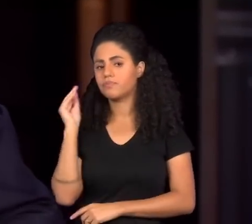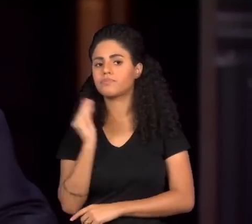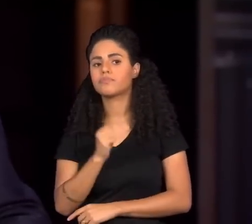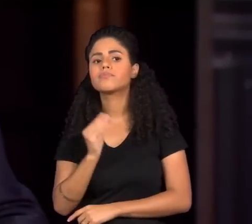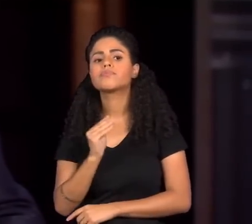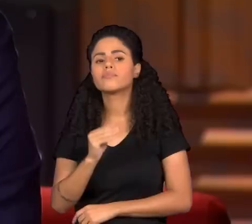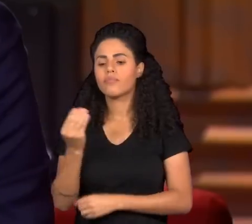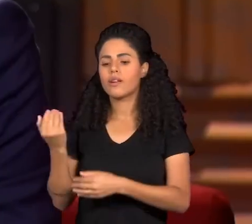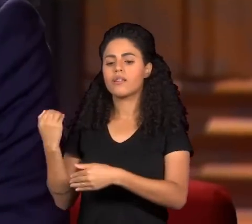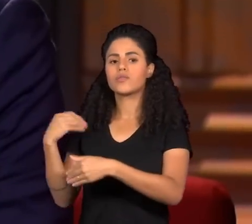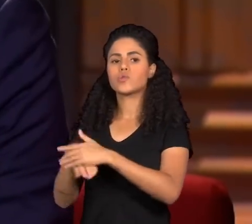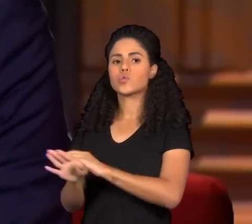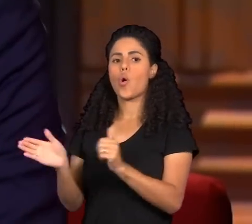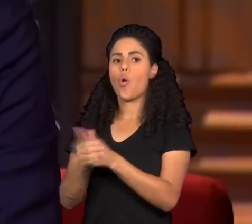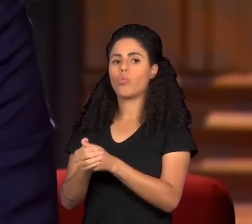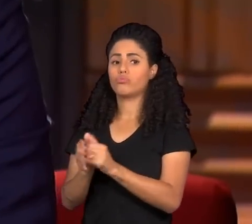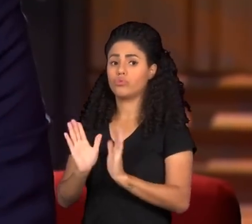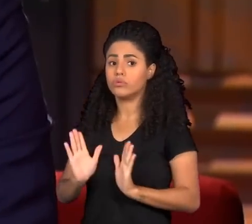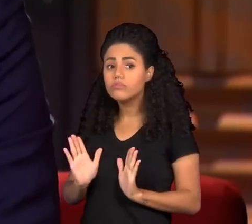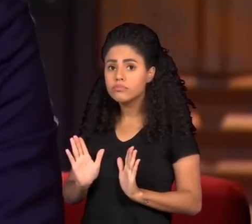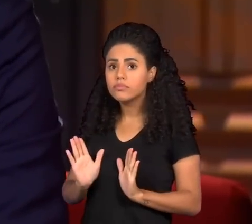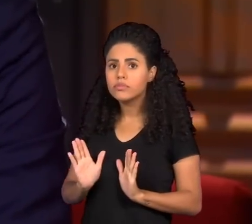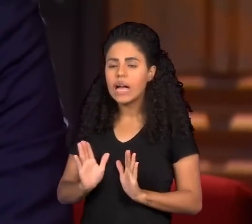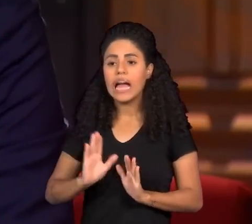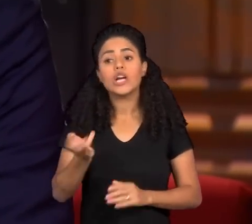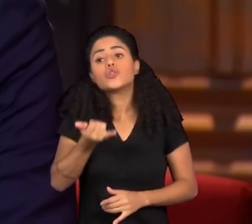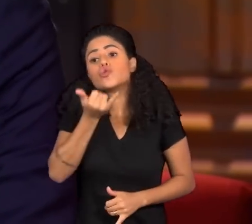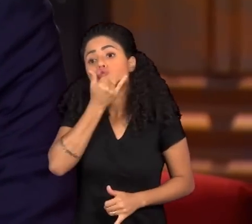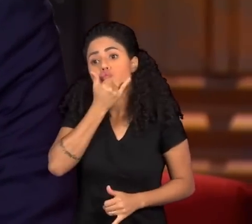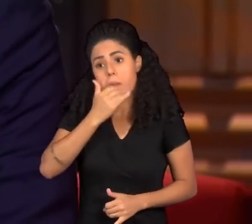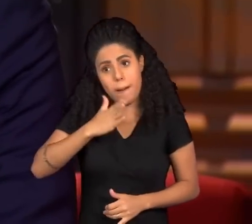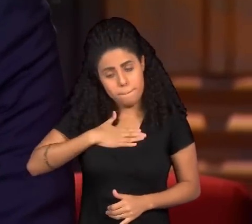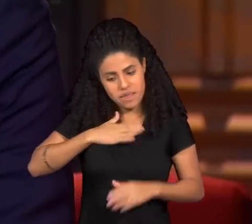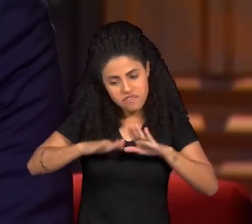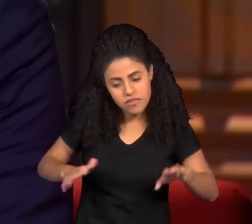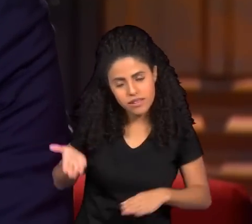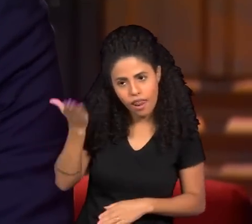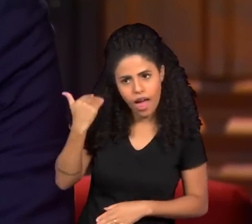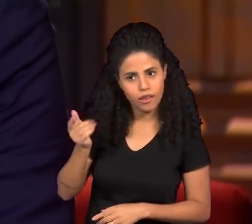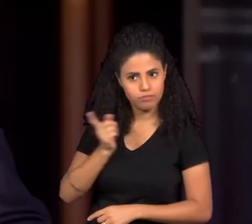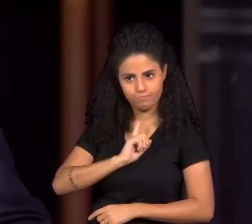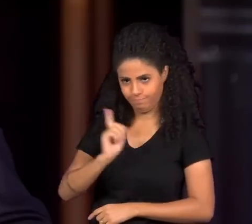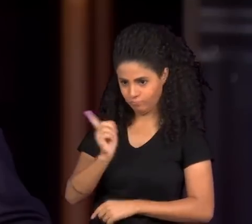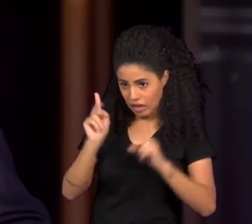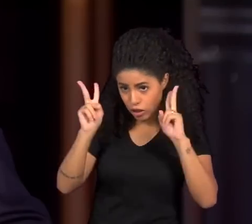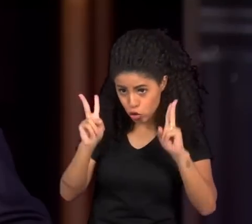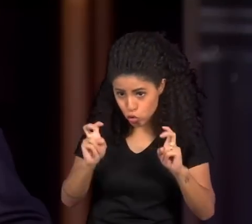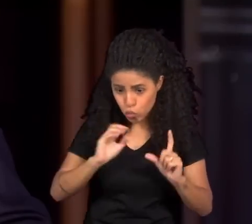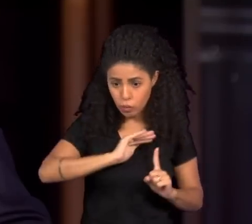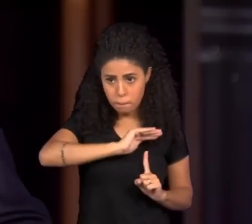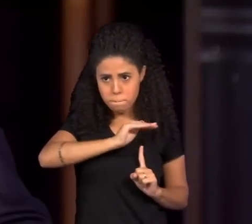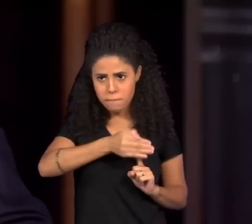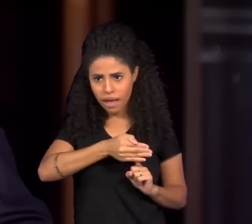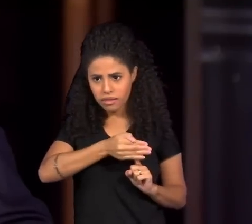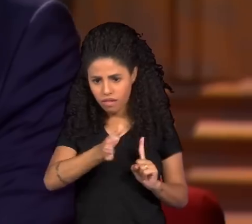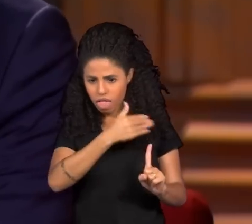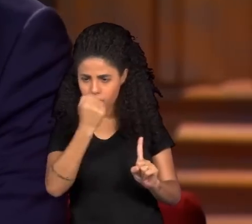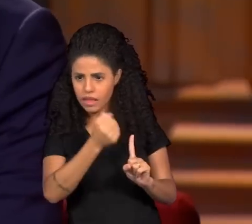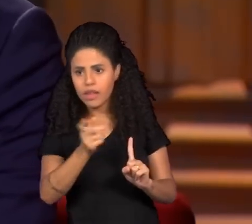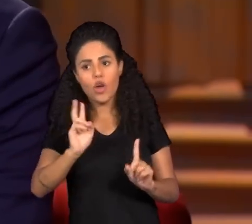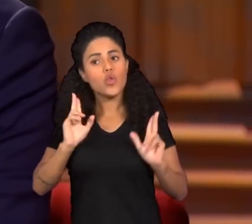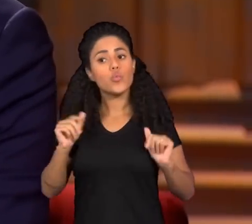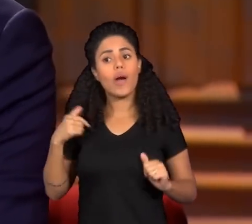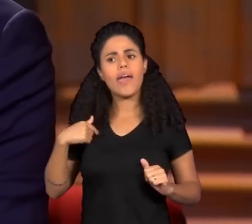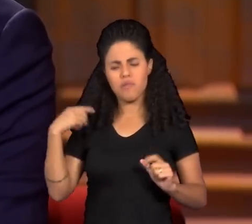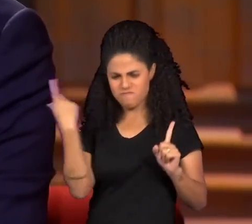para debaixo do tapete. Eu vou ser sincero, na minha infância não se falava disso, não se falava que era errado pais baterem nos filhos. Eu